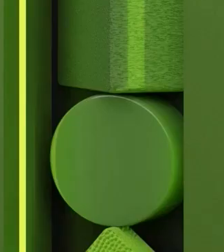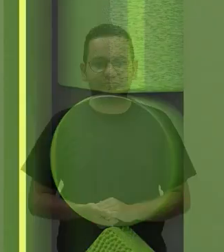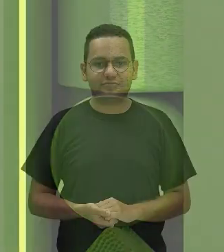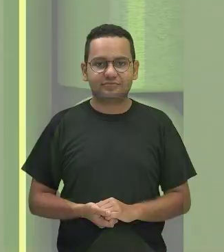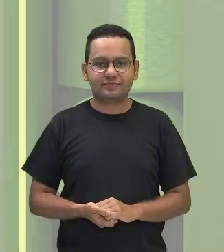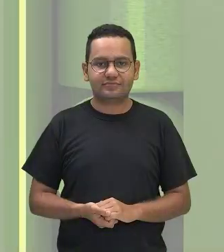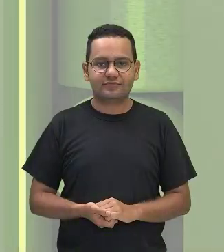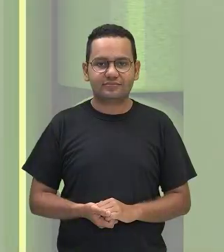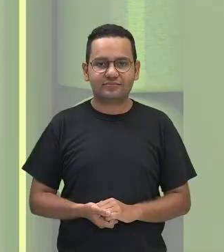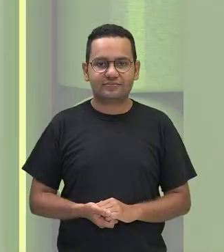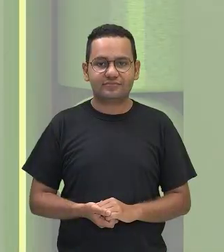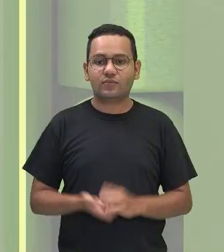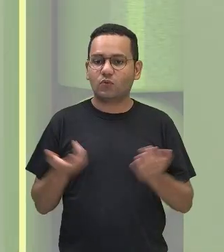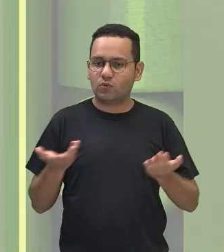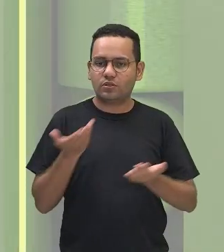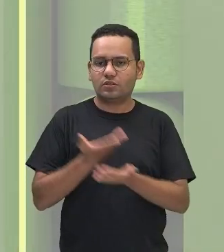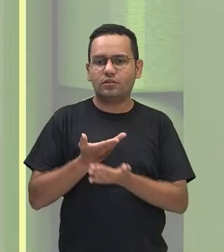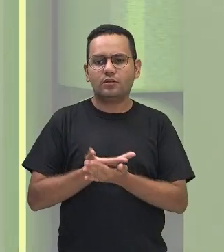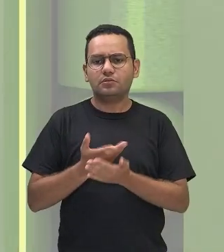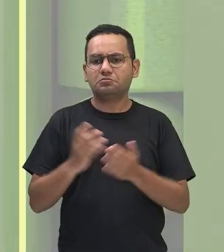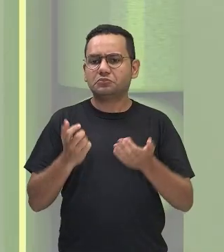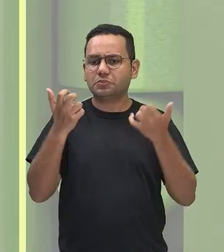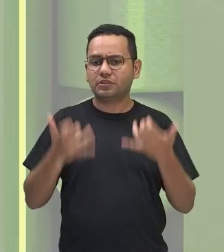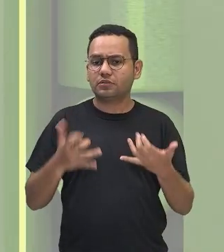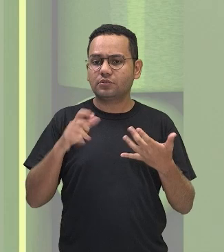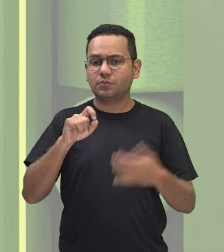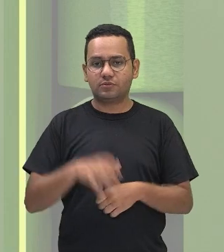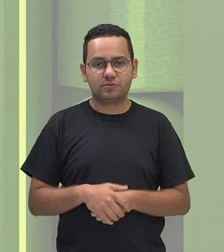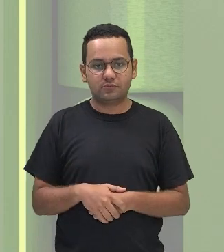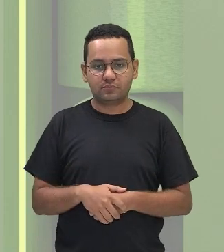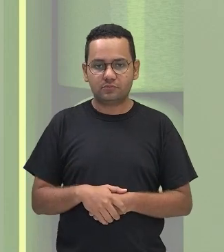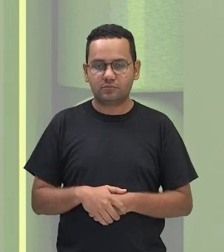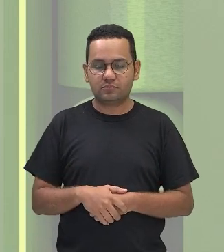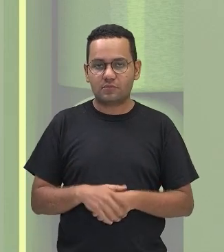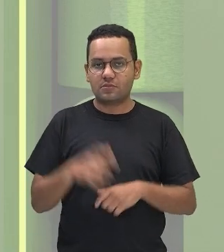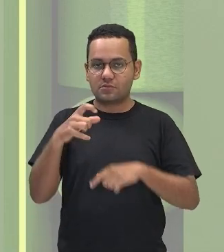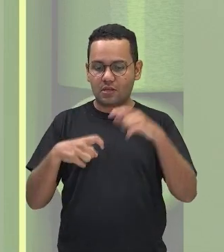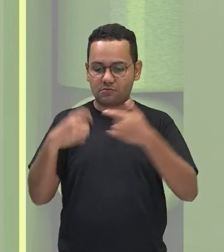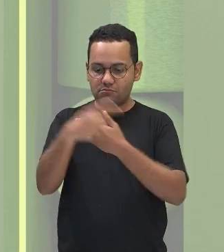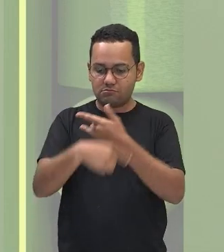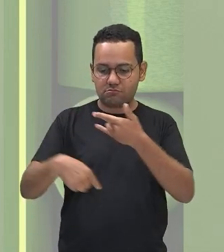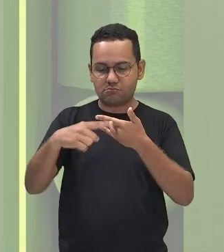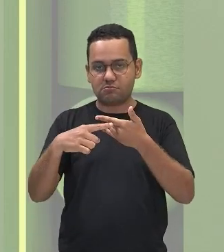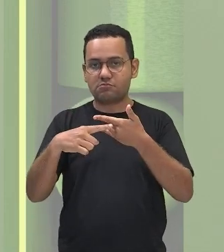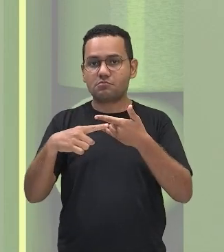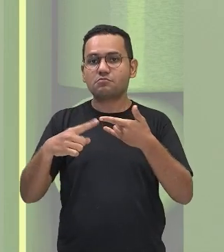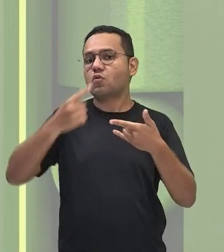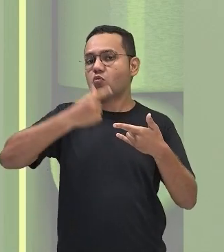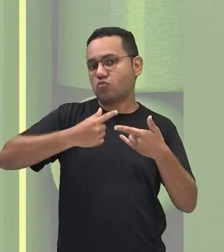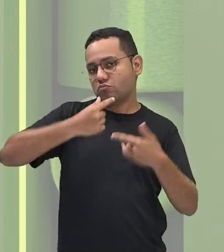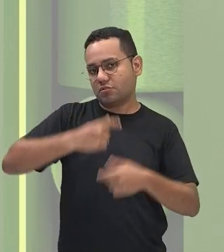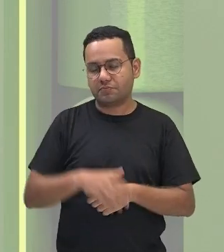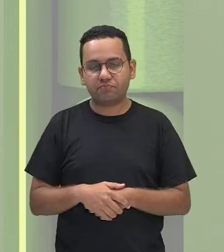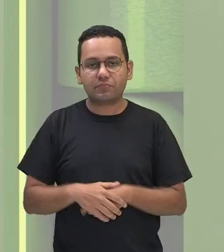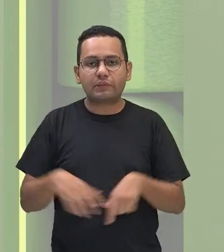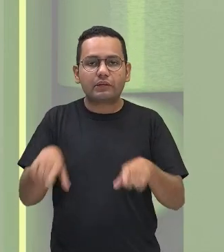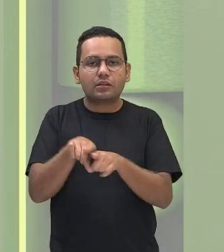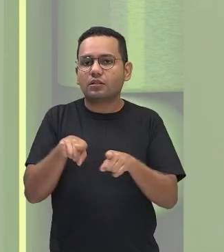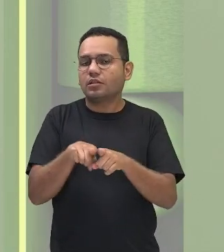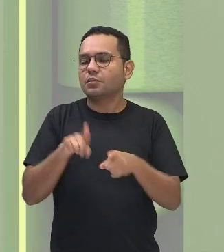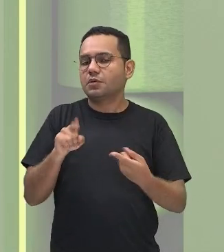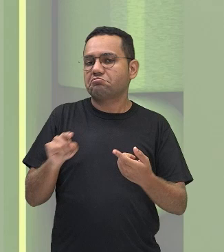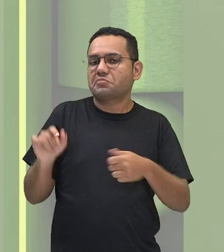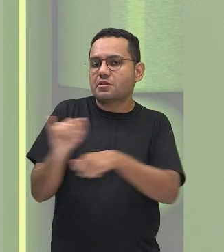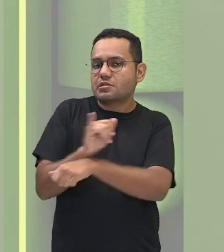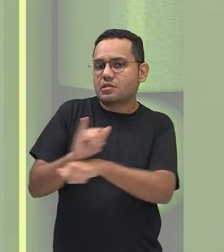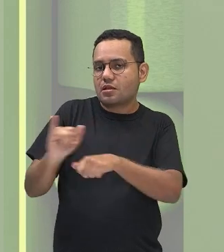Bem, nessa revisão a gente vai falar sobre o sistema reprodutor masculino e também de métodos contraceptivos, ou